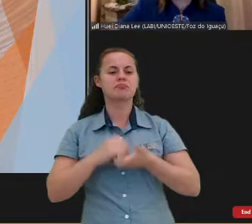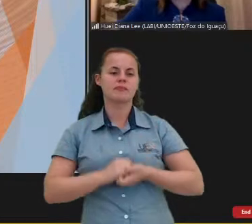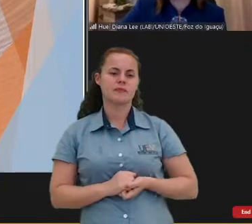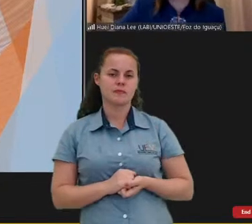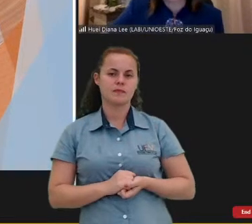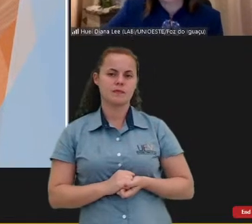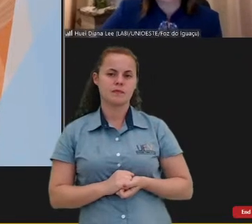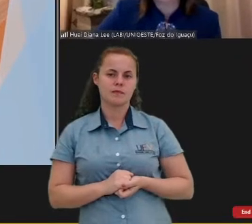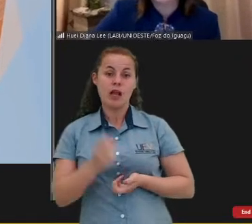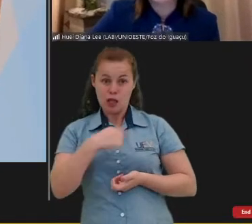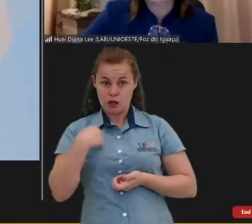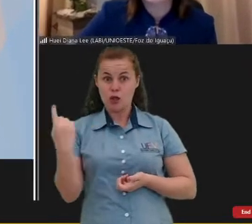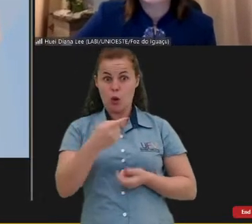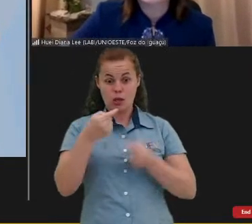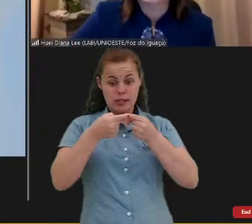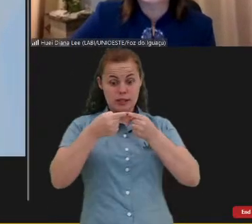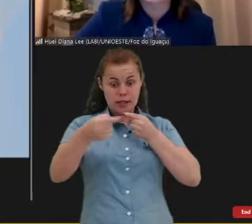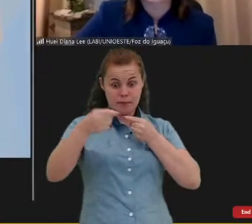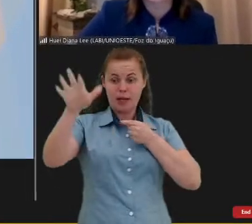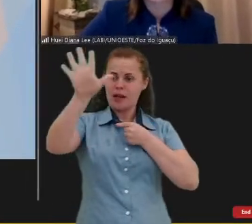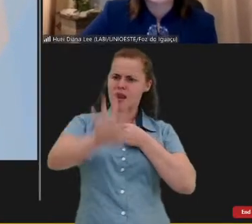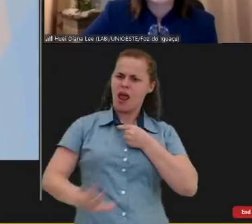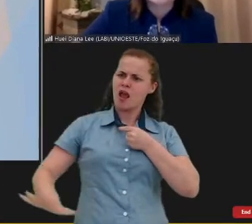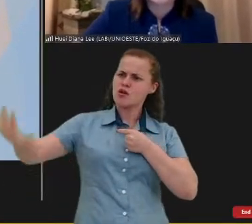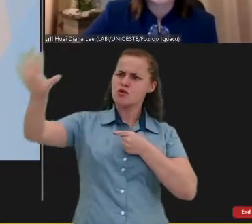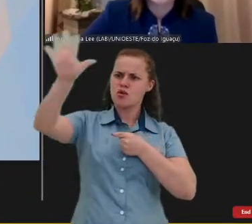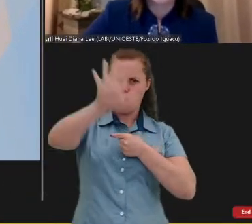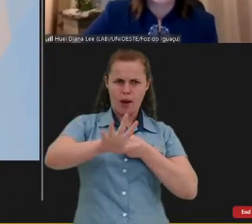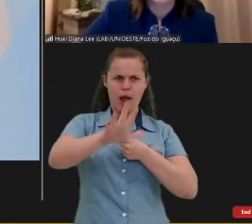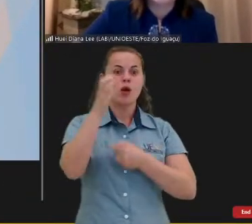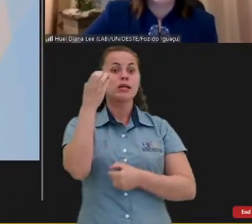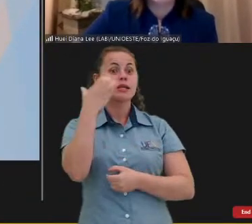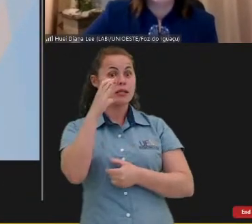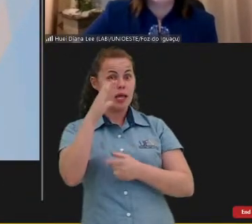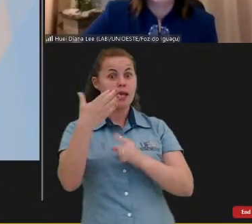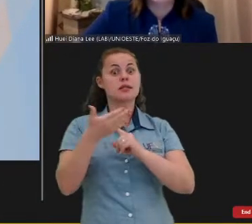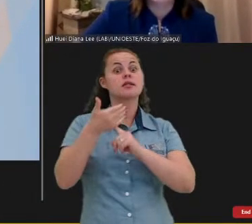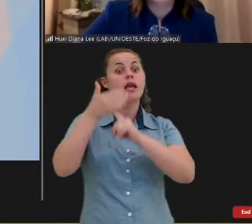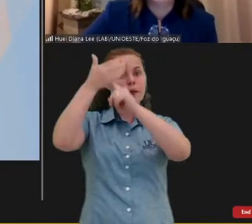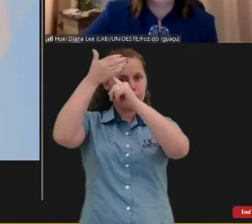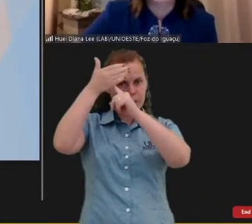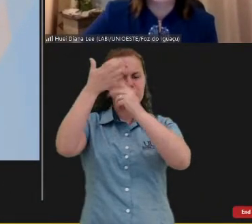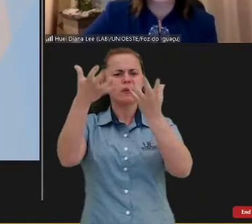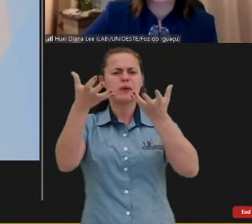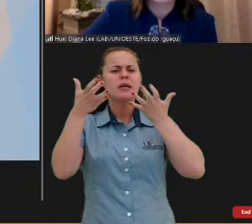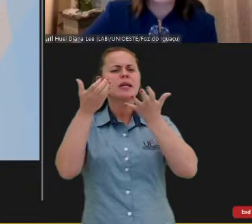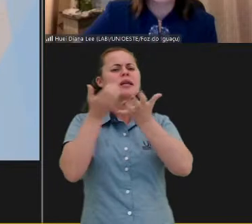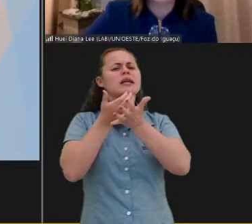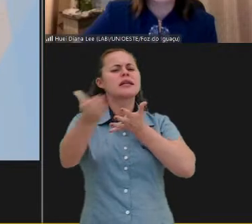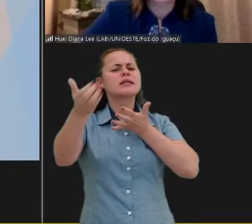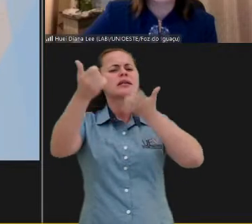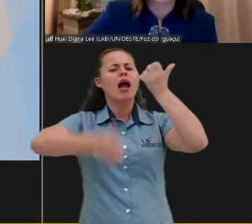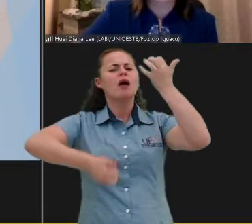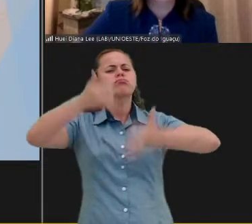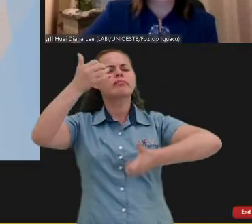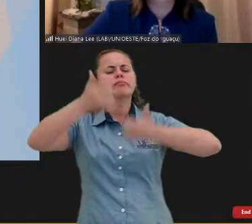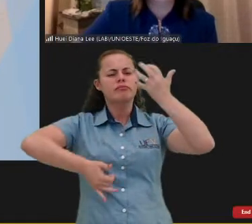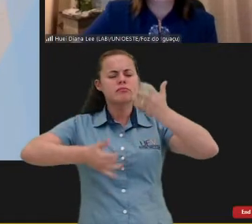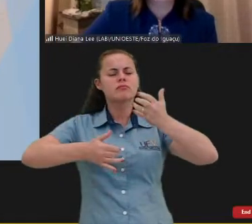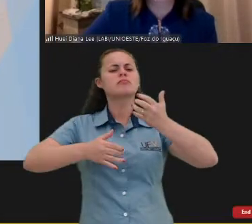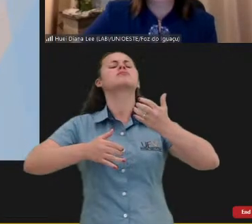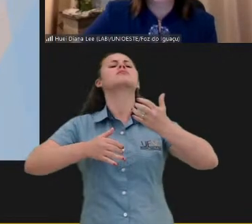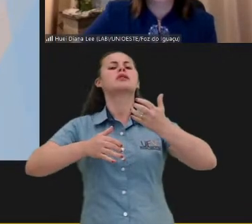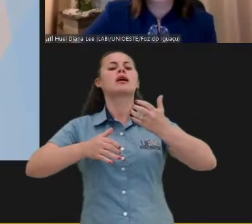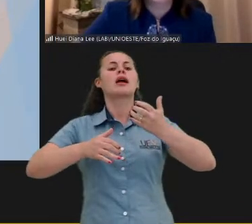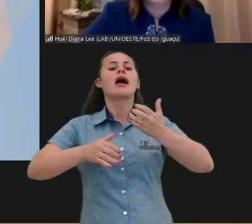A gente está na Semana Nacional da Ciência e Tecnologia, e eu queria iniciar a nossa conversa falando